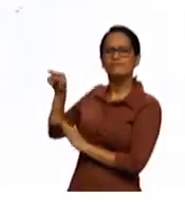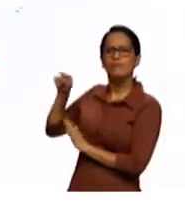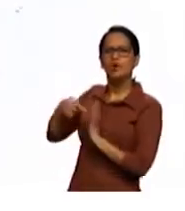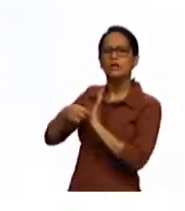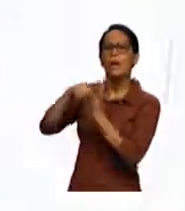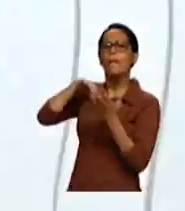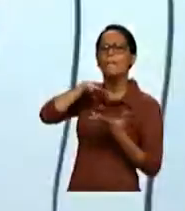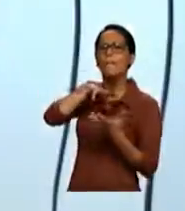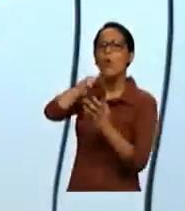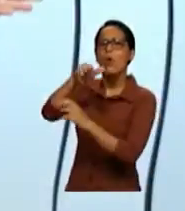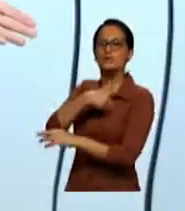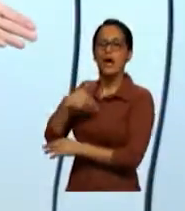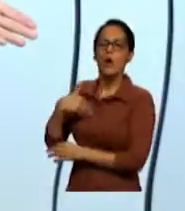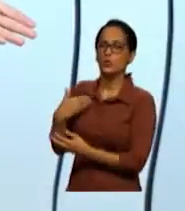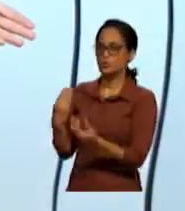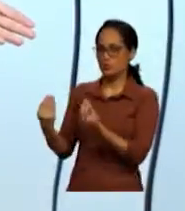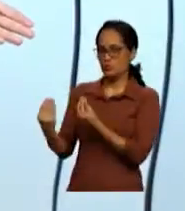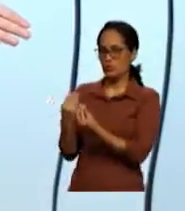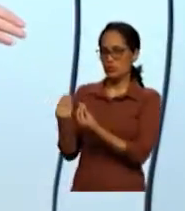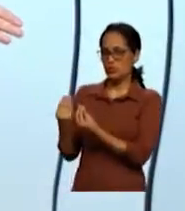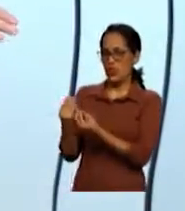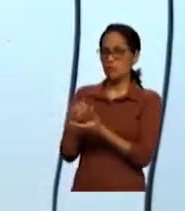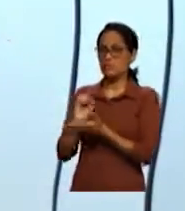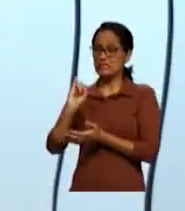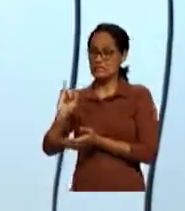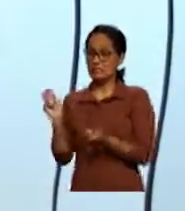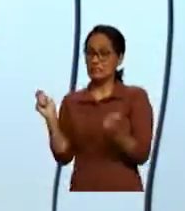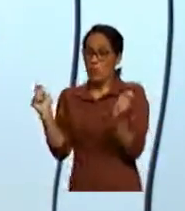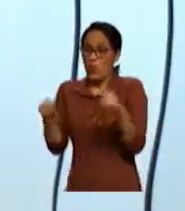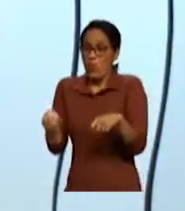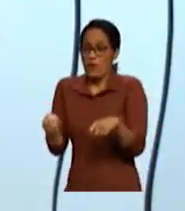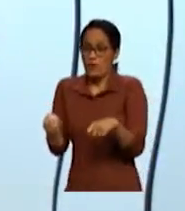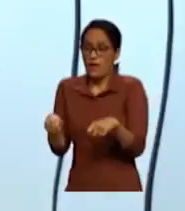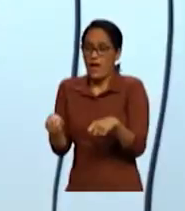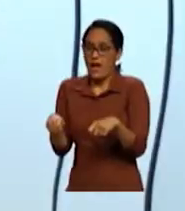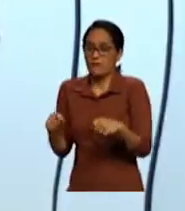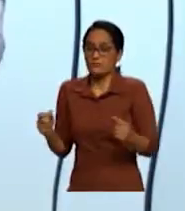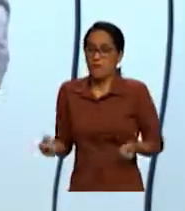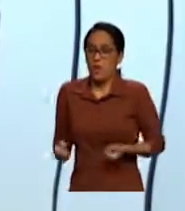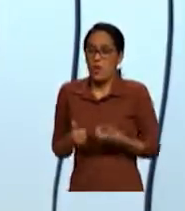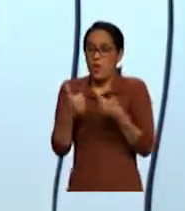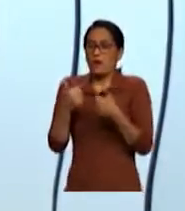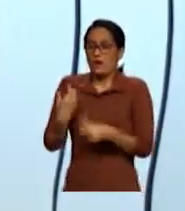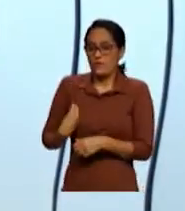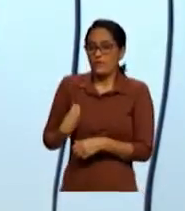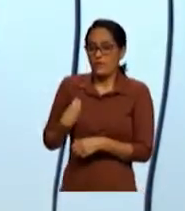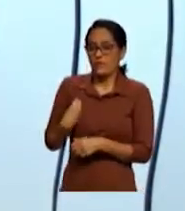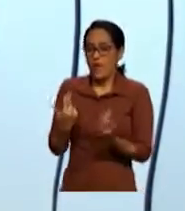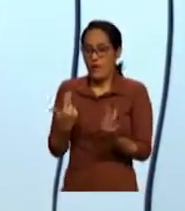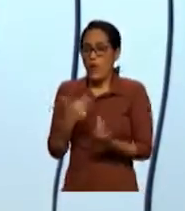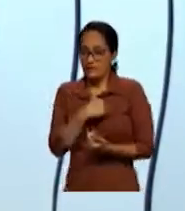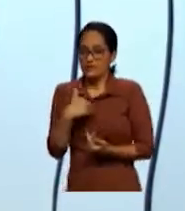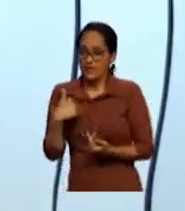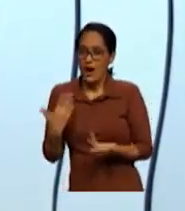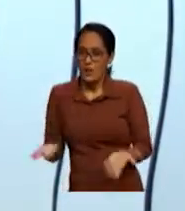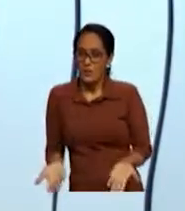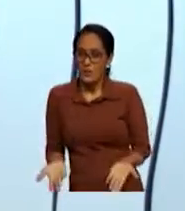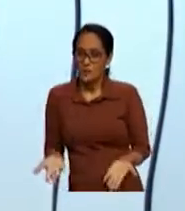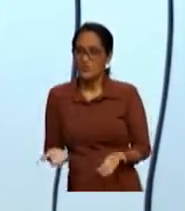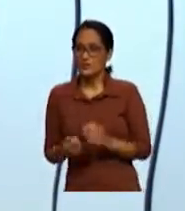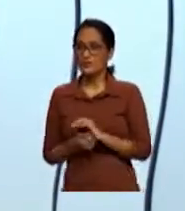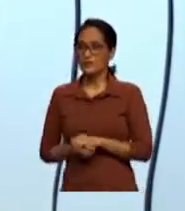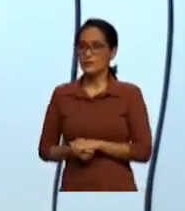mundial. Se qualidade de vida é sinônimo de saúde, então eu posso falar aqui. Então tá aqui,